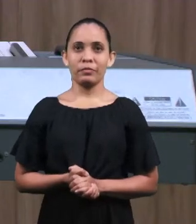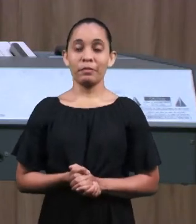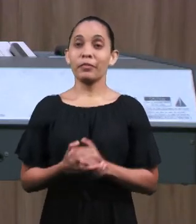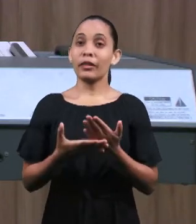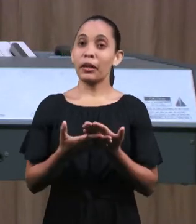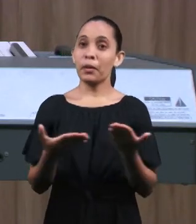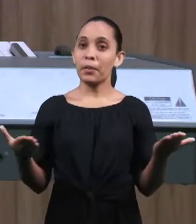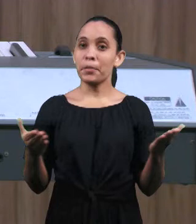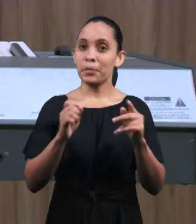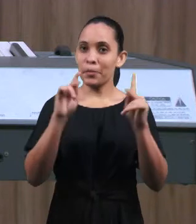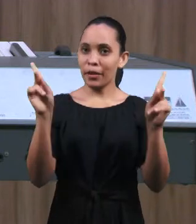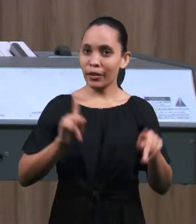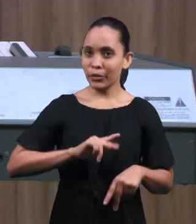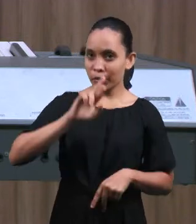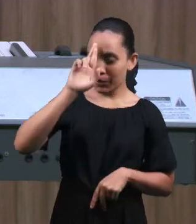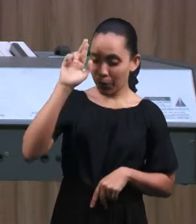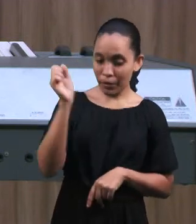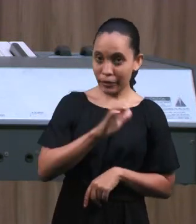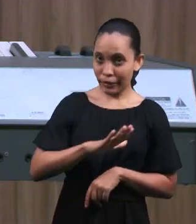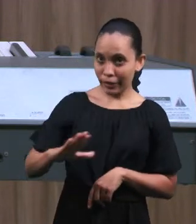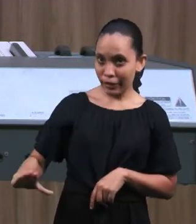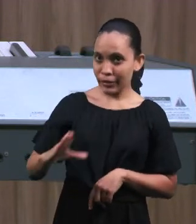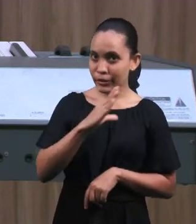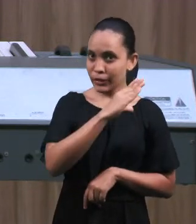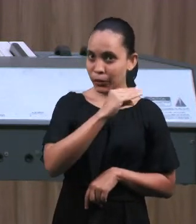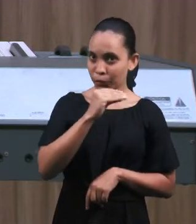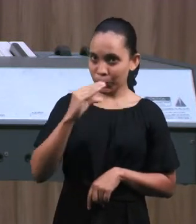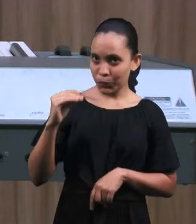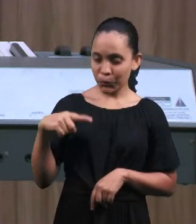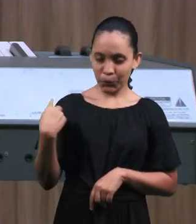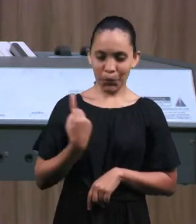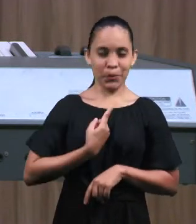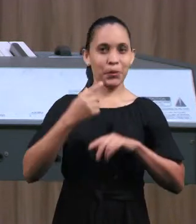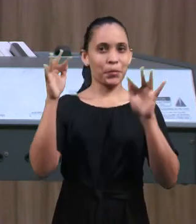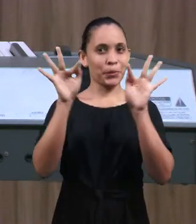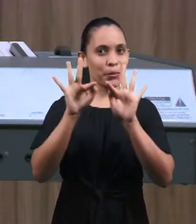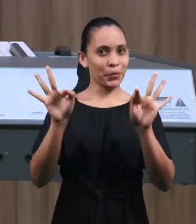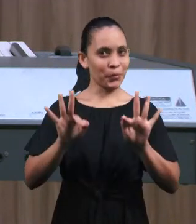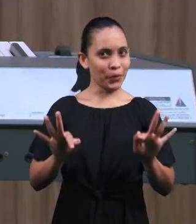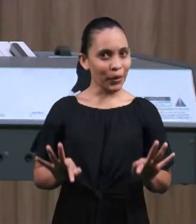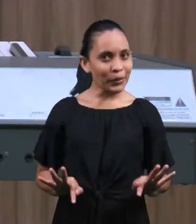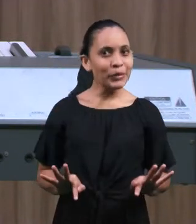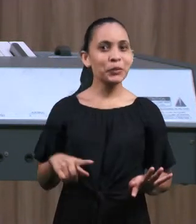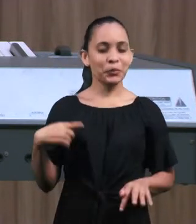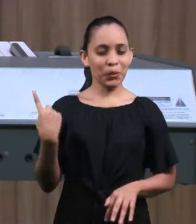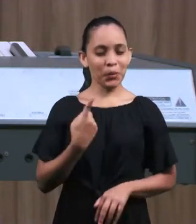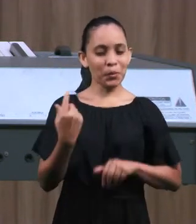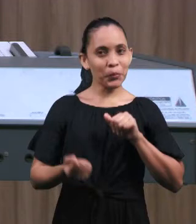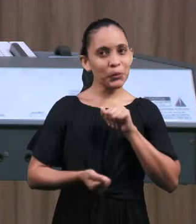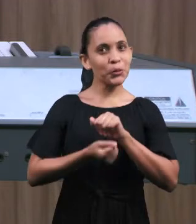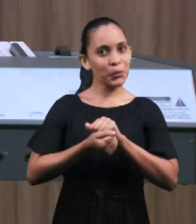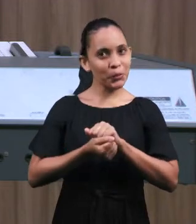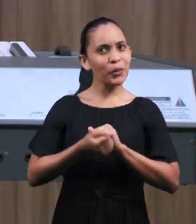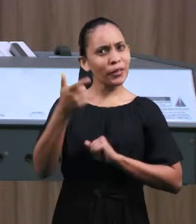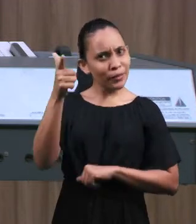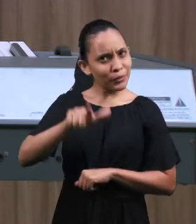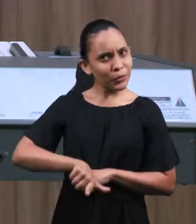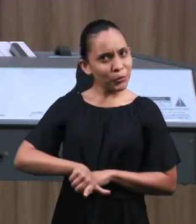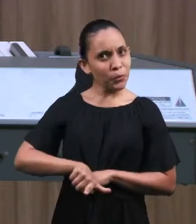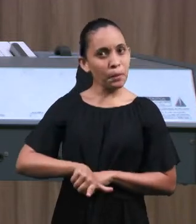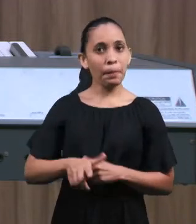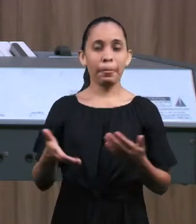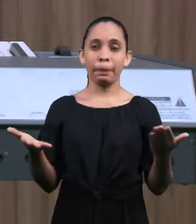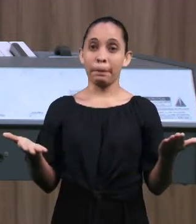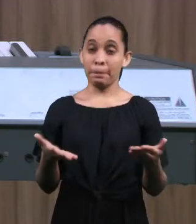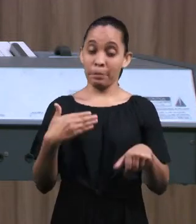La paix du Seigneur, mes frères, enfants et adolescents, nous sommes très heureux pour être ensemble ici encore une fois. Aujourd'hui,